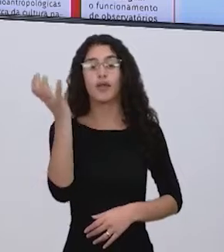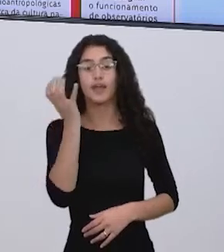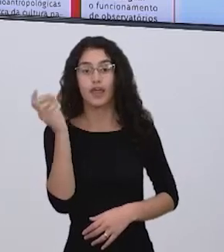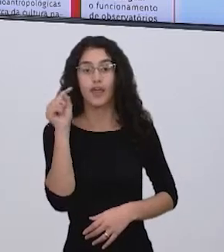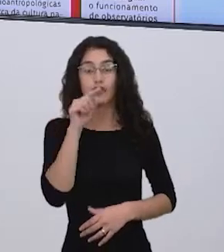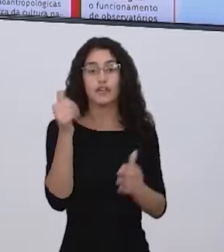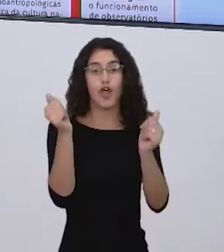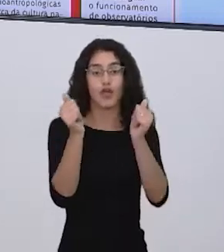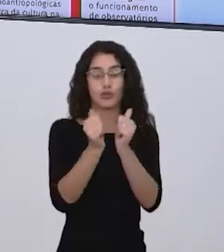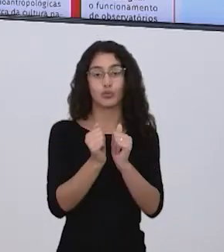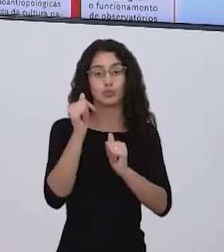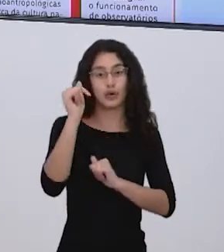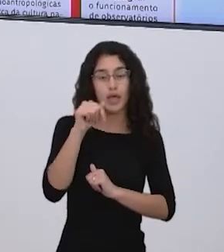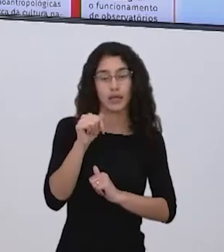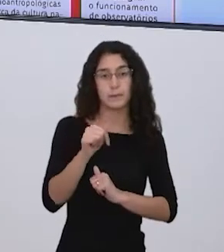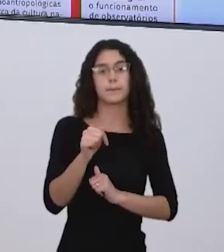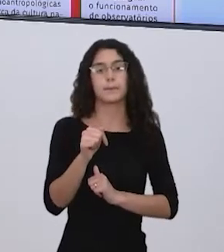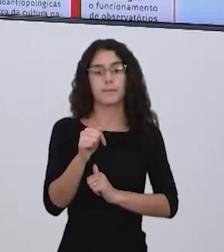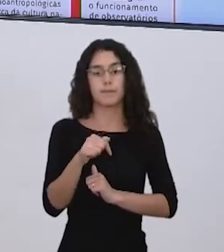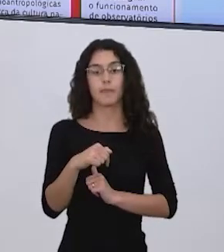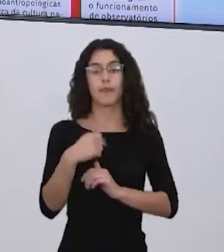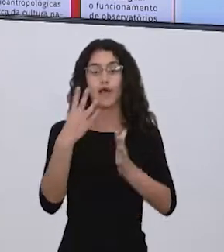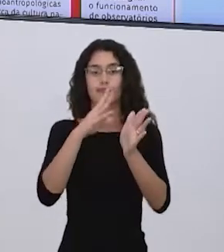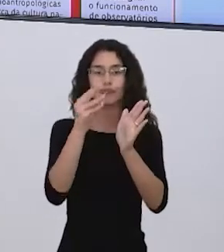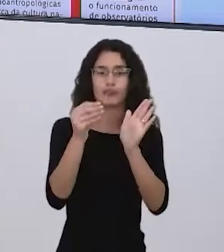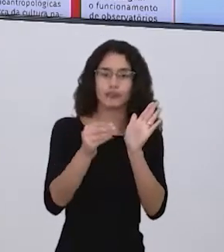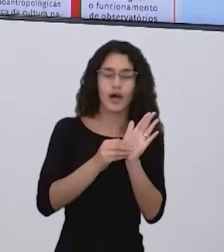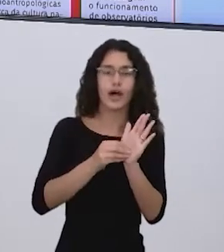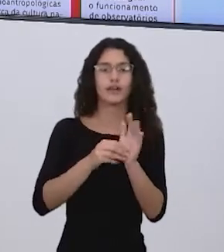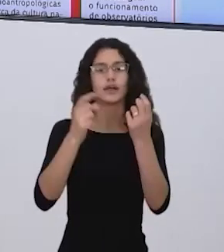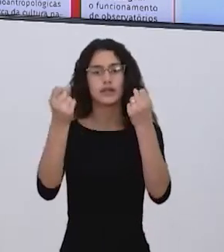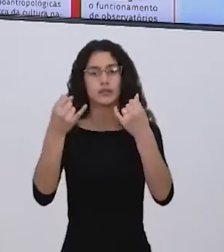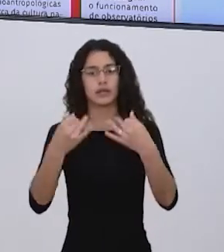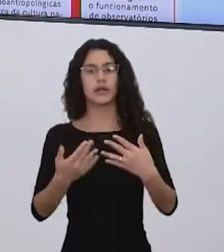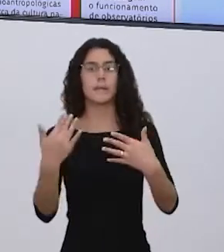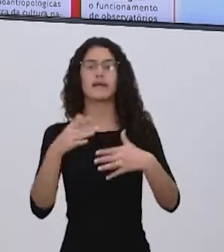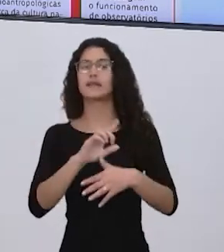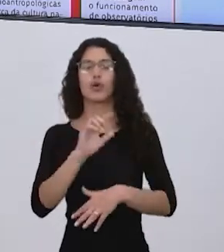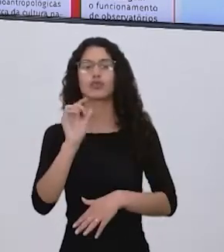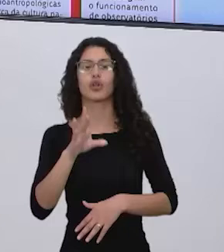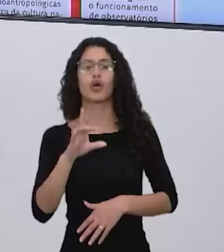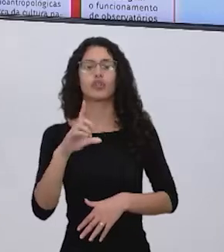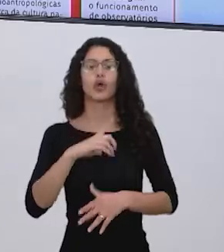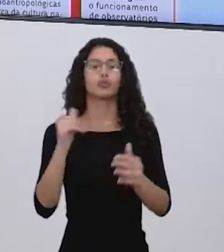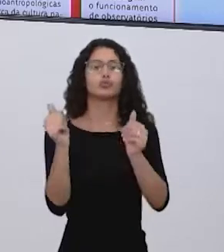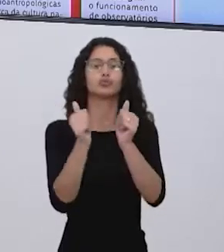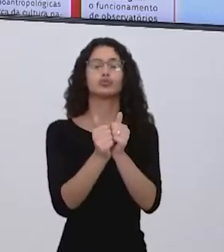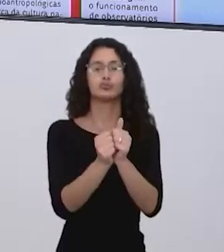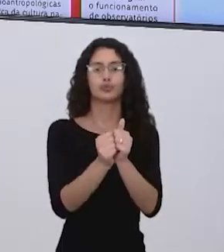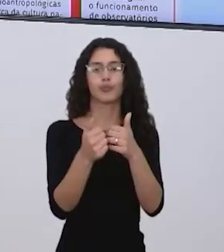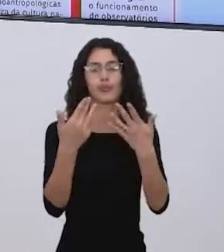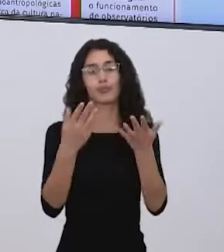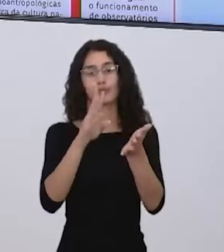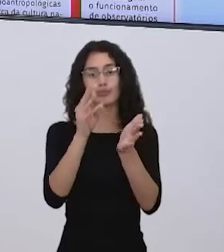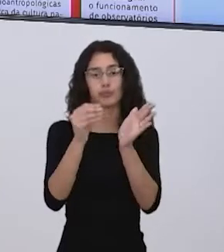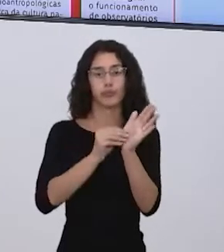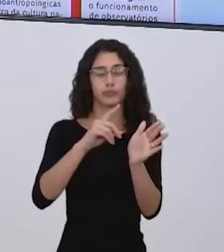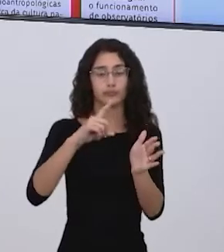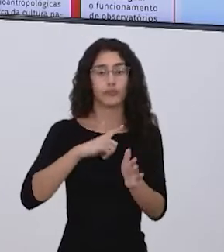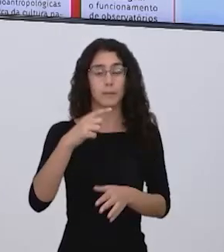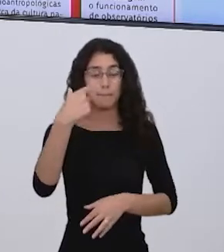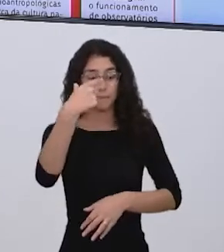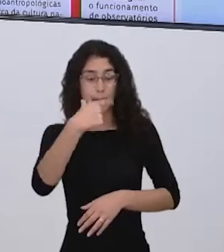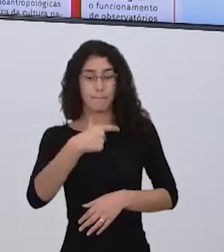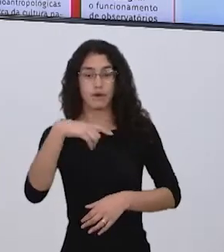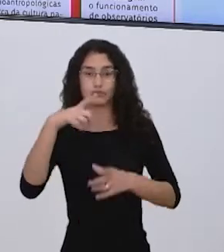que você esteja aqui, é a falta que você faz, mas não só de não estar ali, mas a falta que você faz para mim